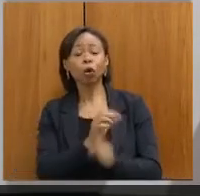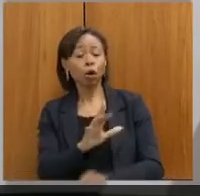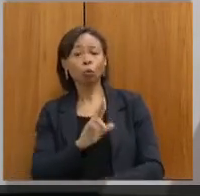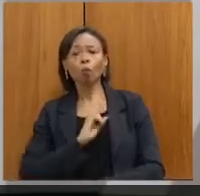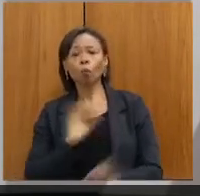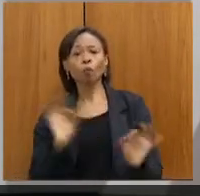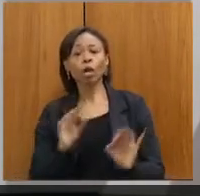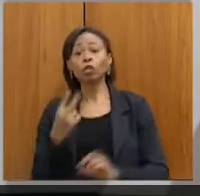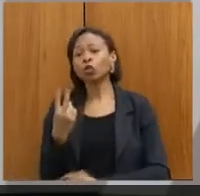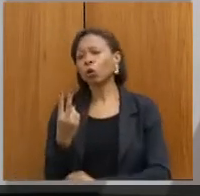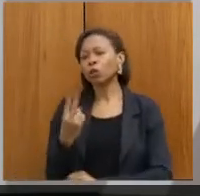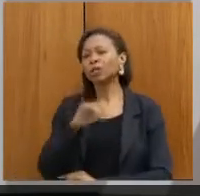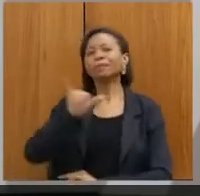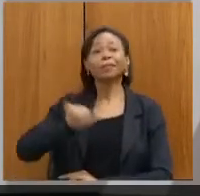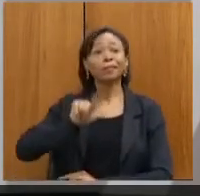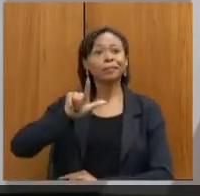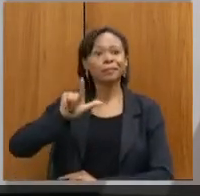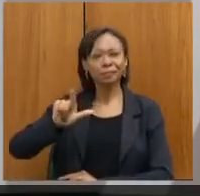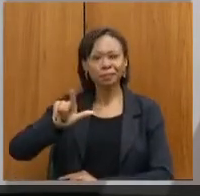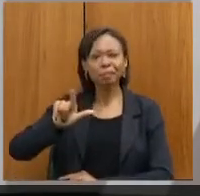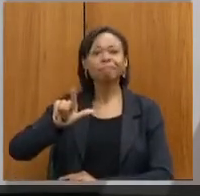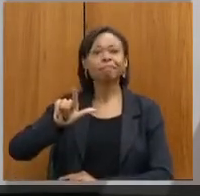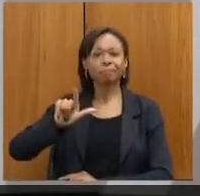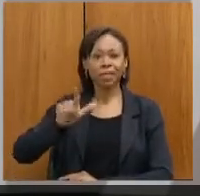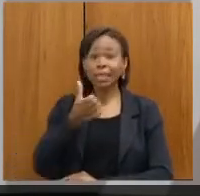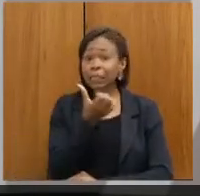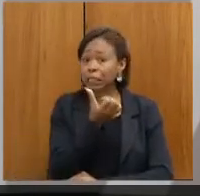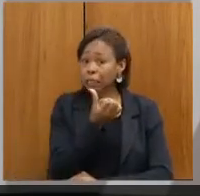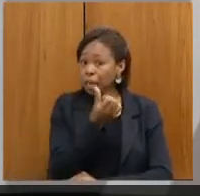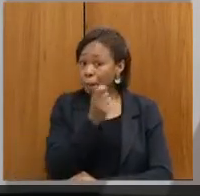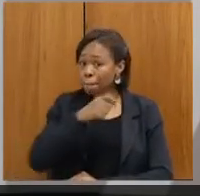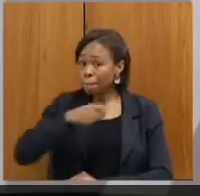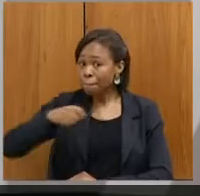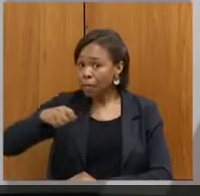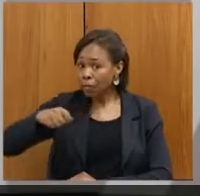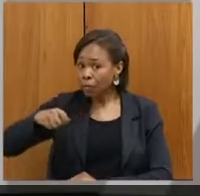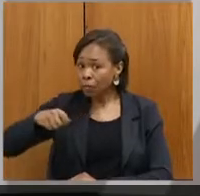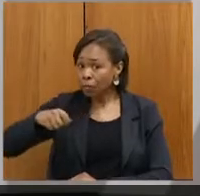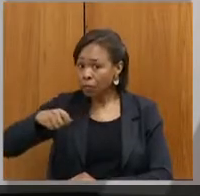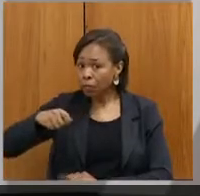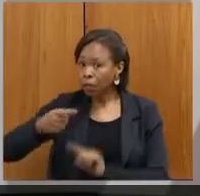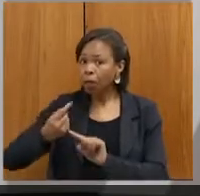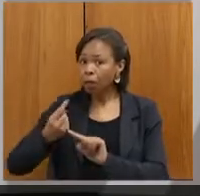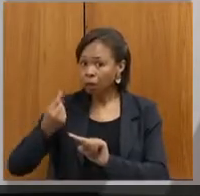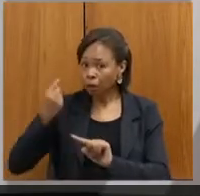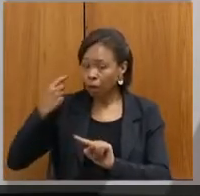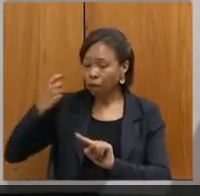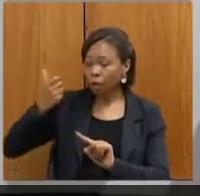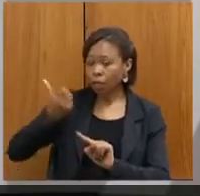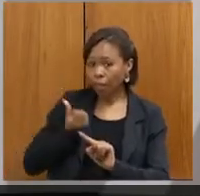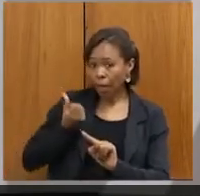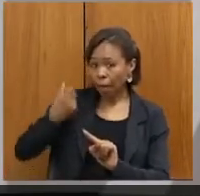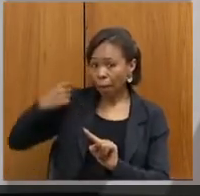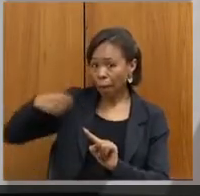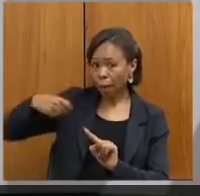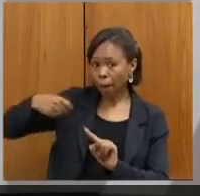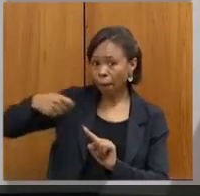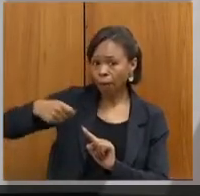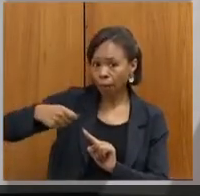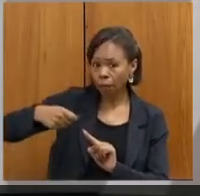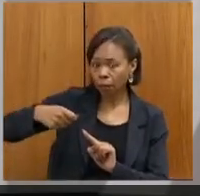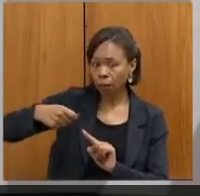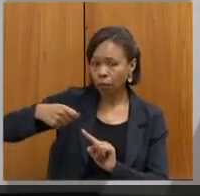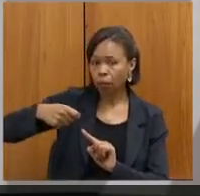julho deixando quase sei a passar nós aprovamos um requerimento na casa na Assembleia Depois